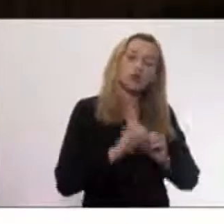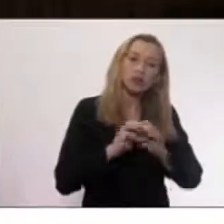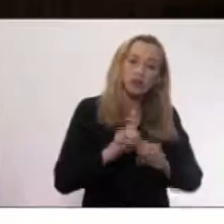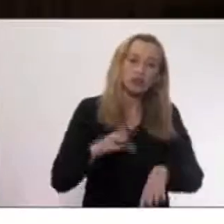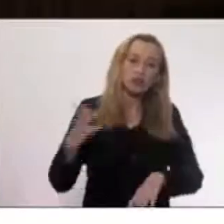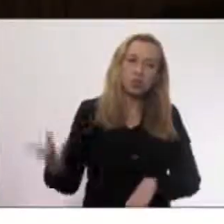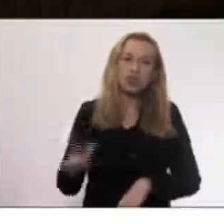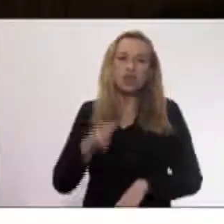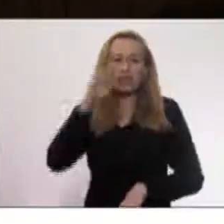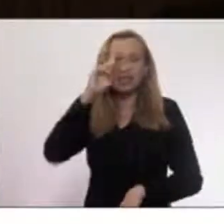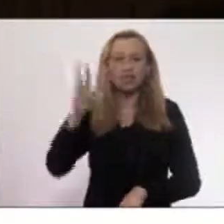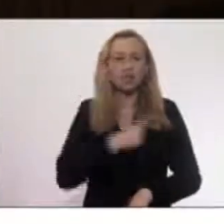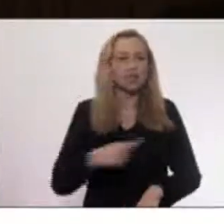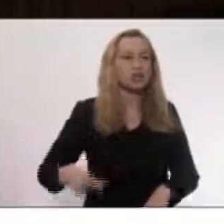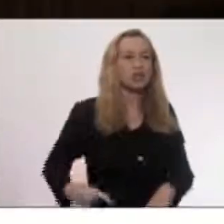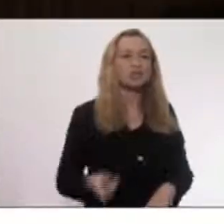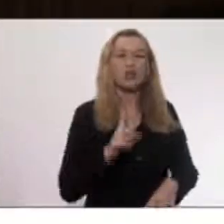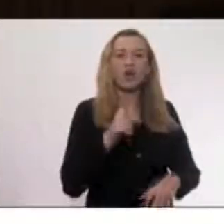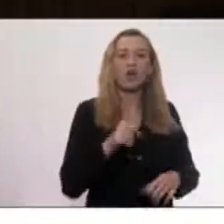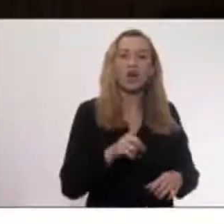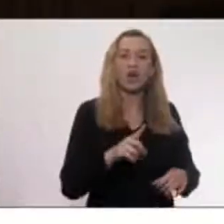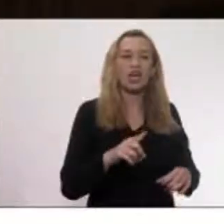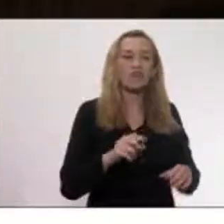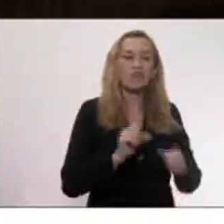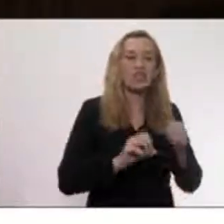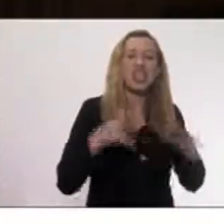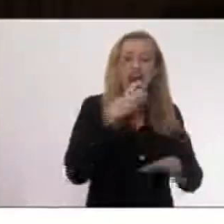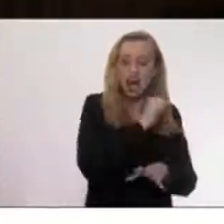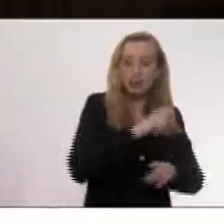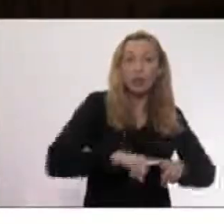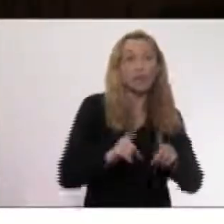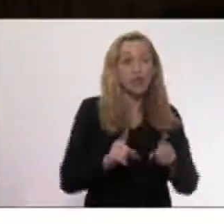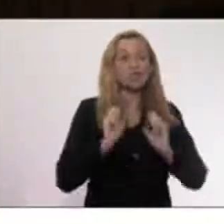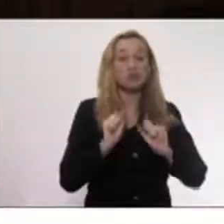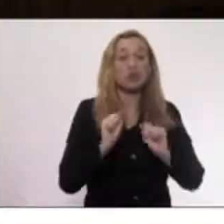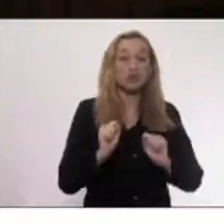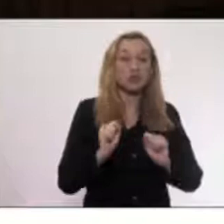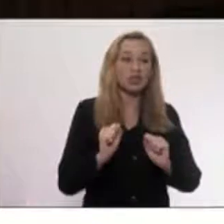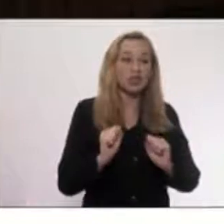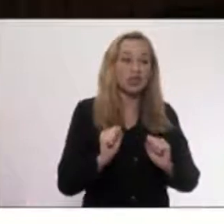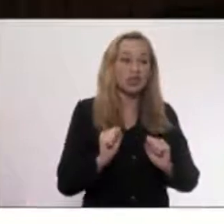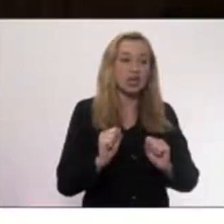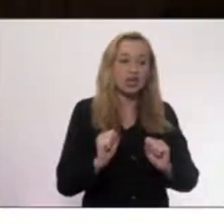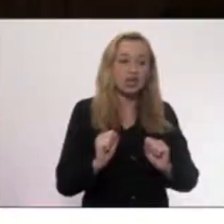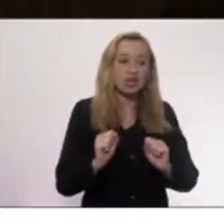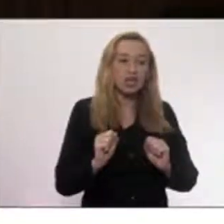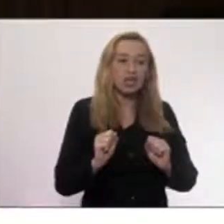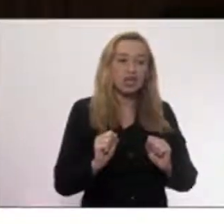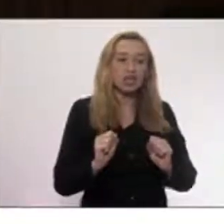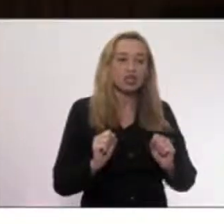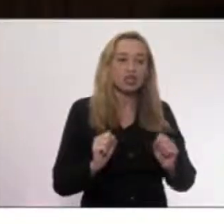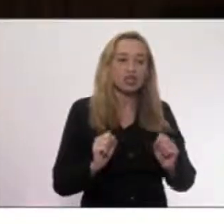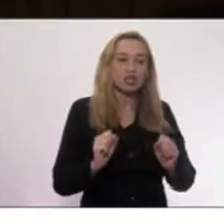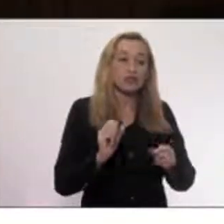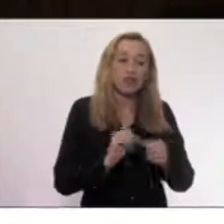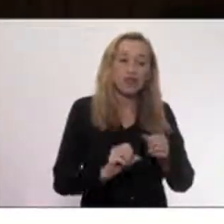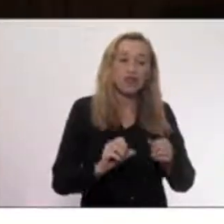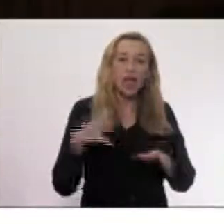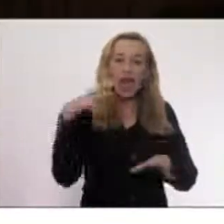presidente, ela não é construída de um dia para o outro, mas pode ser destruída muito rapidamente. E o que a